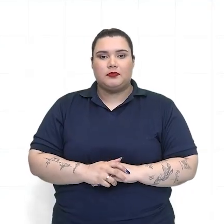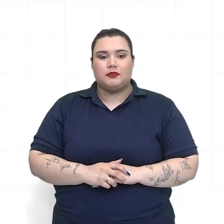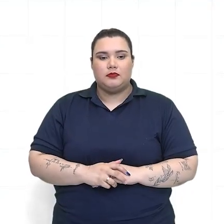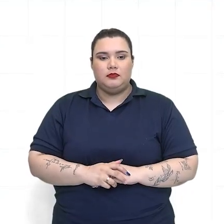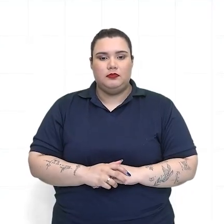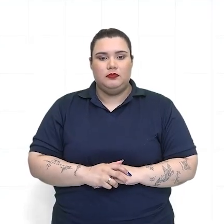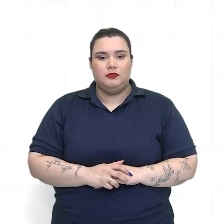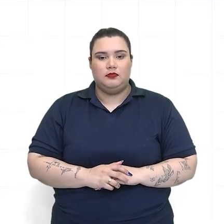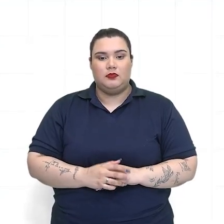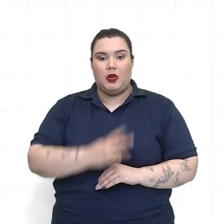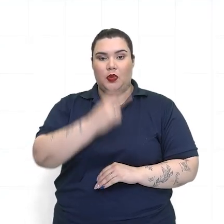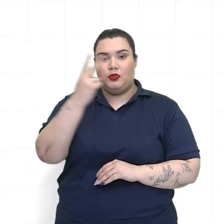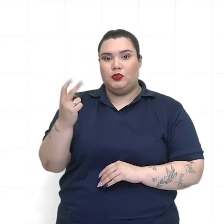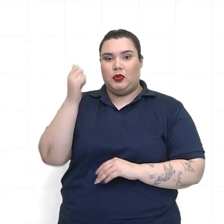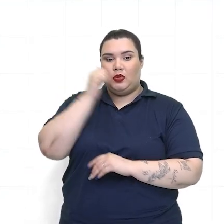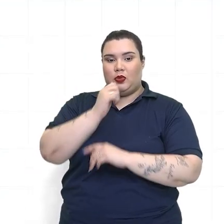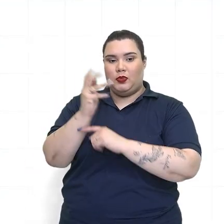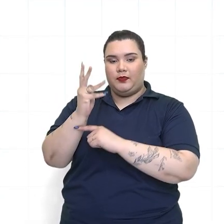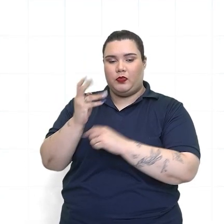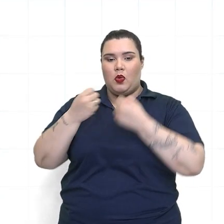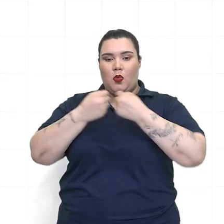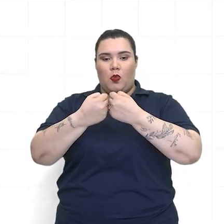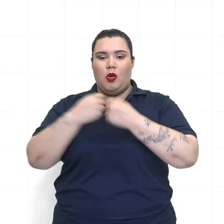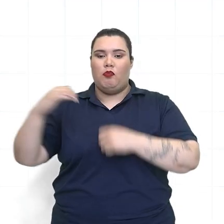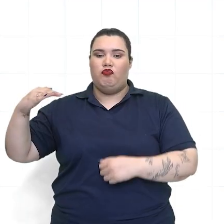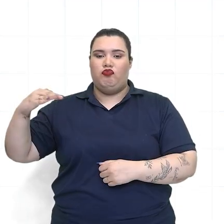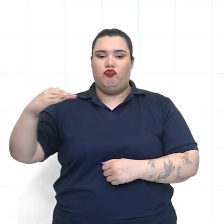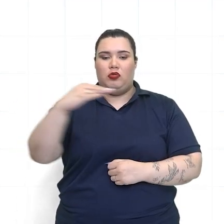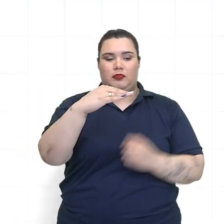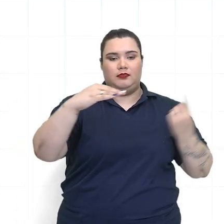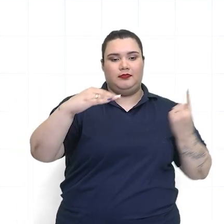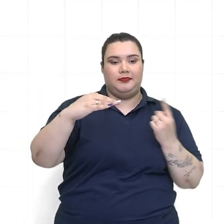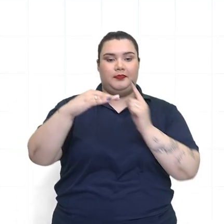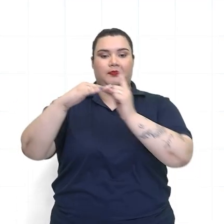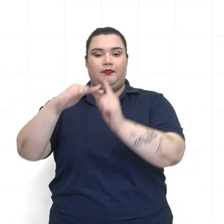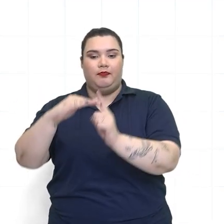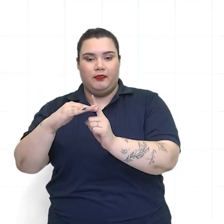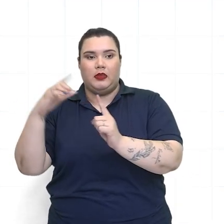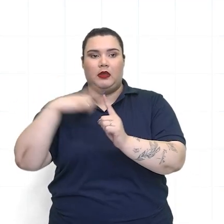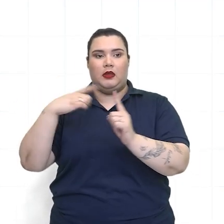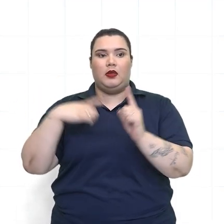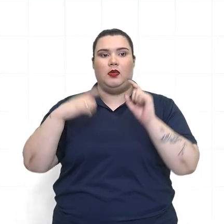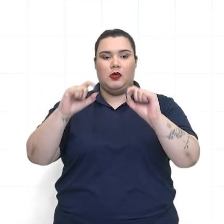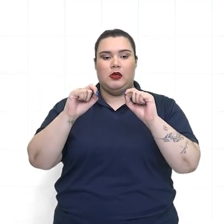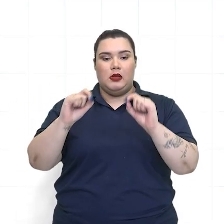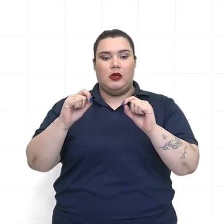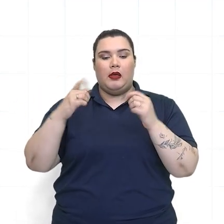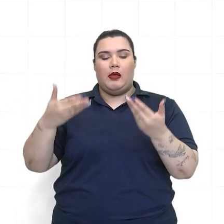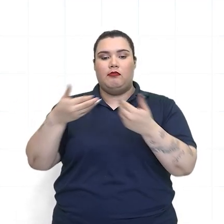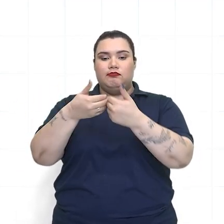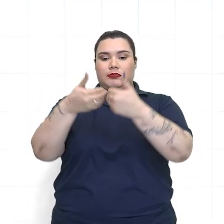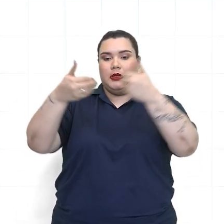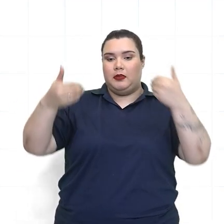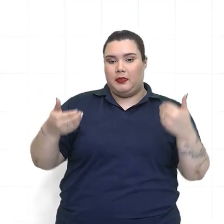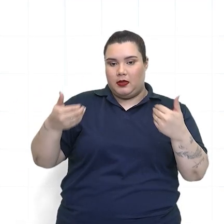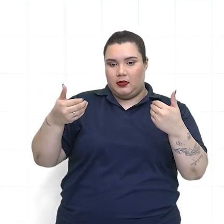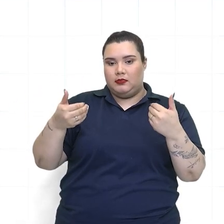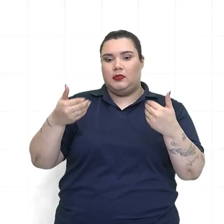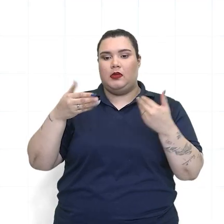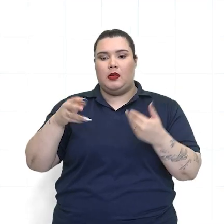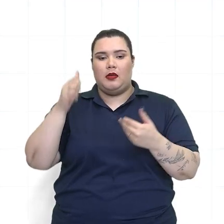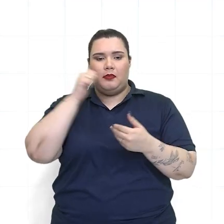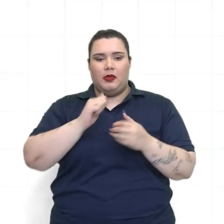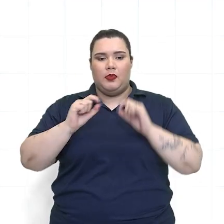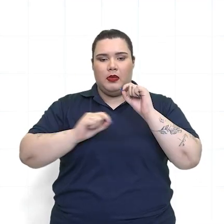As duas noivas. O ônibus parou e ela subiu. Ele se encolheu, separando-se da outra, as mãos enfiadas